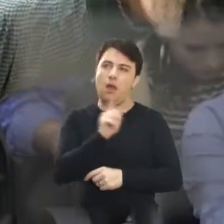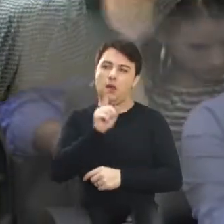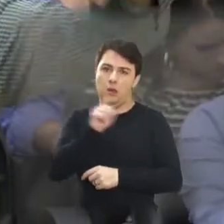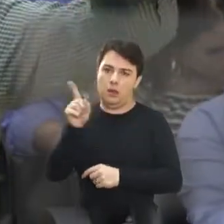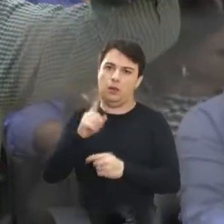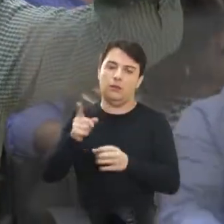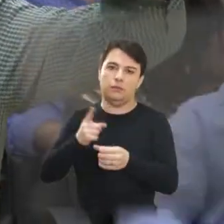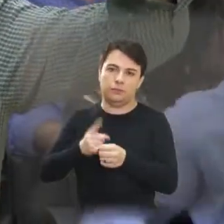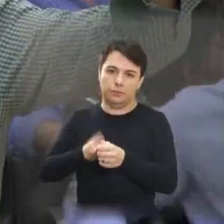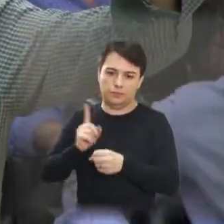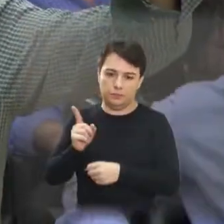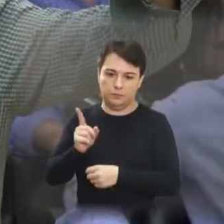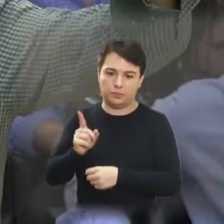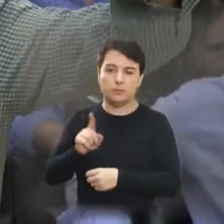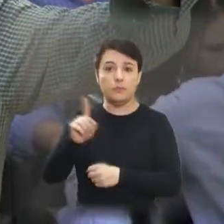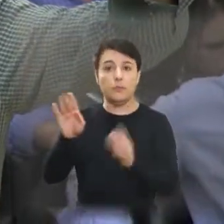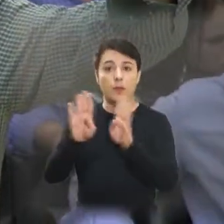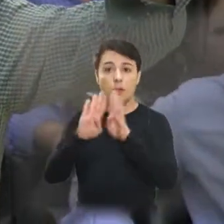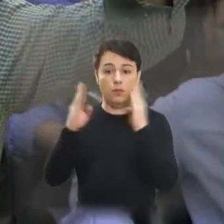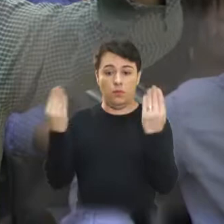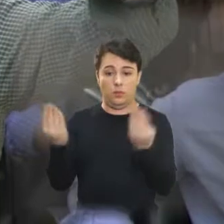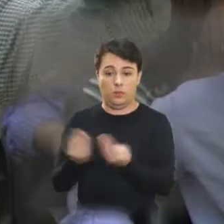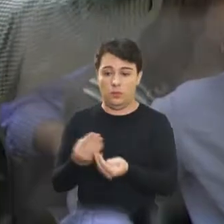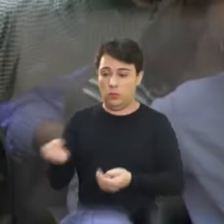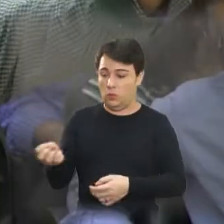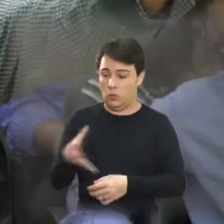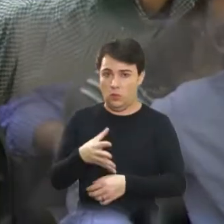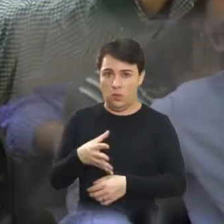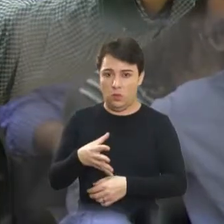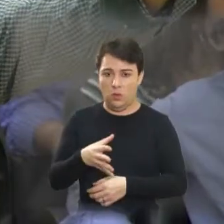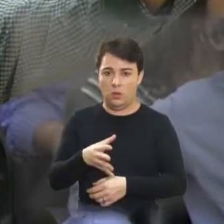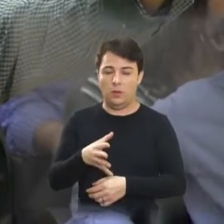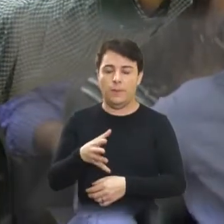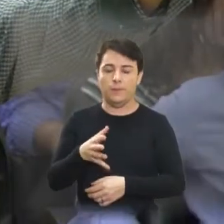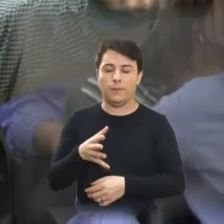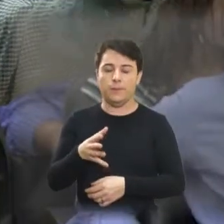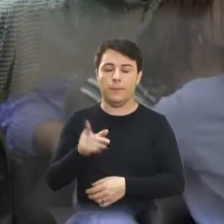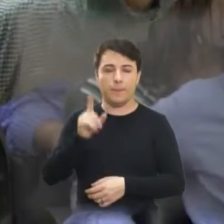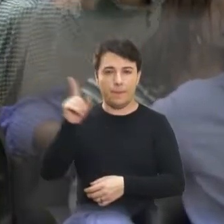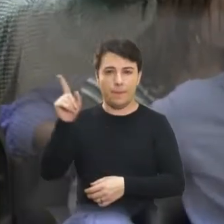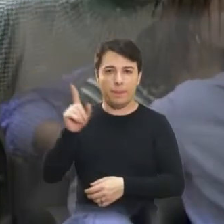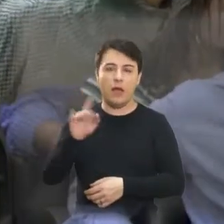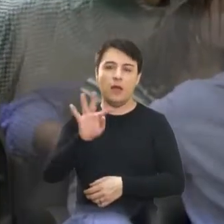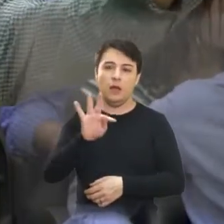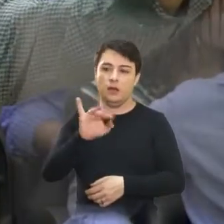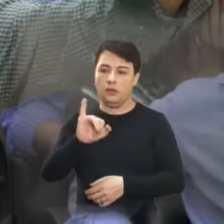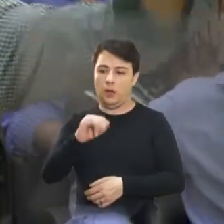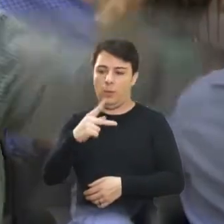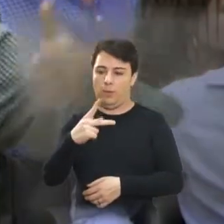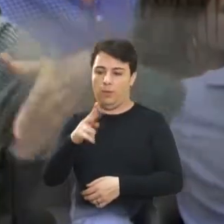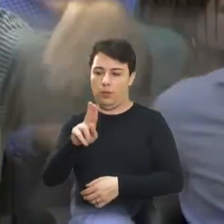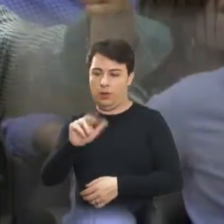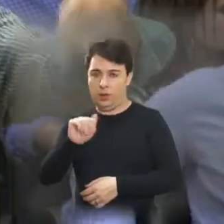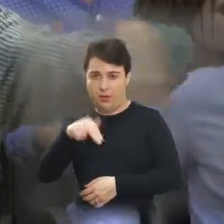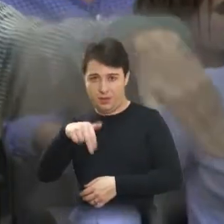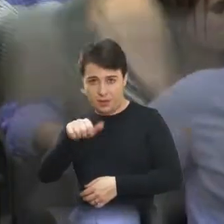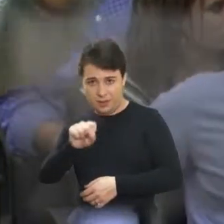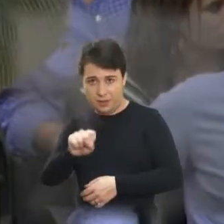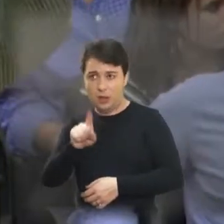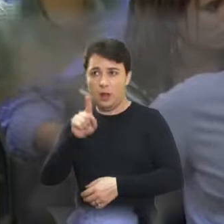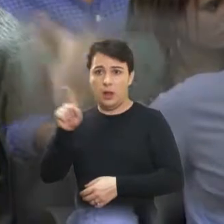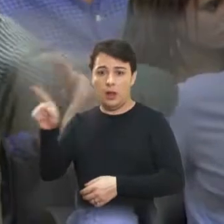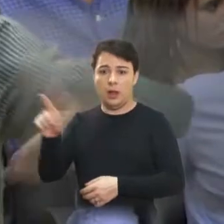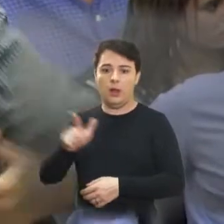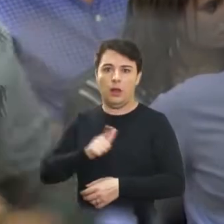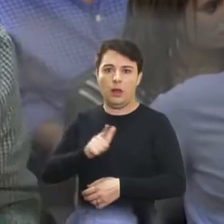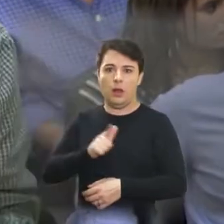ali, eles que ficam ali, tipo Anas, aqueles condomínios, eles têm duas opções. Eles